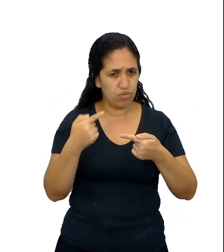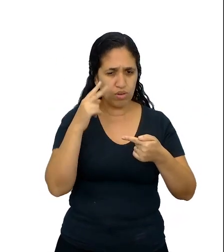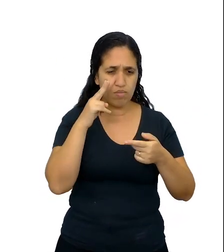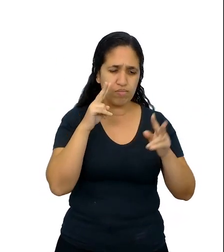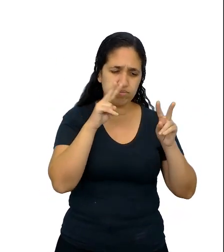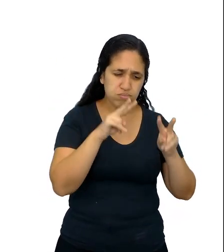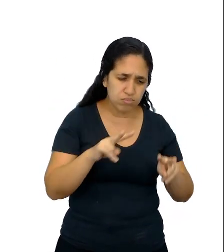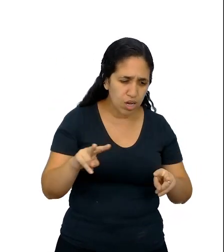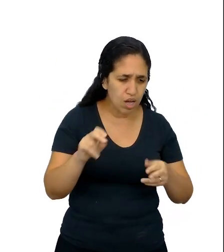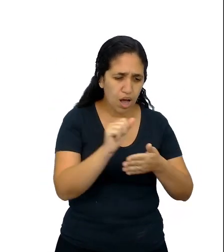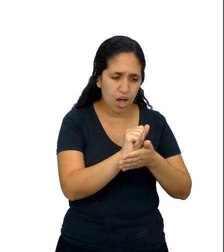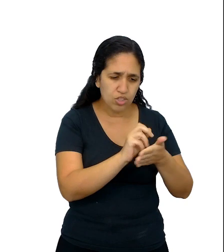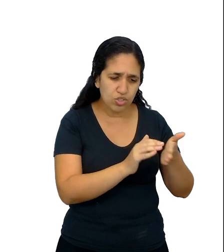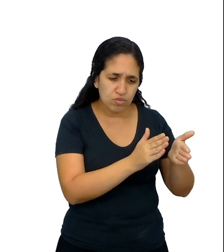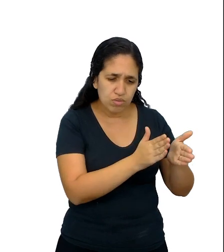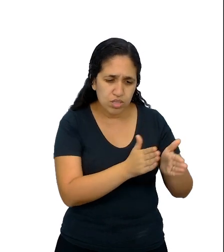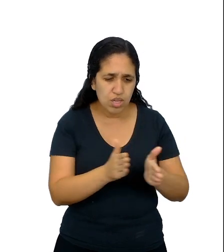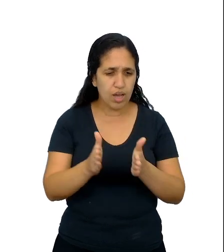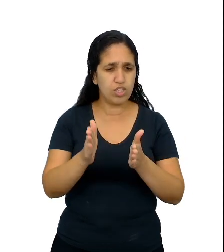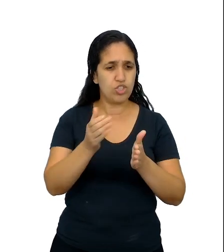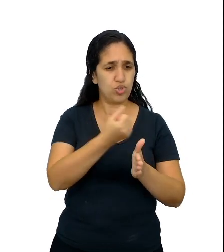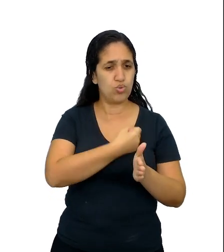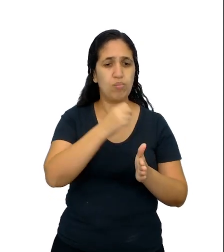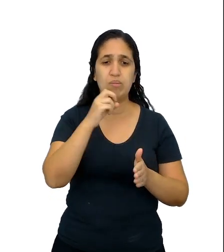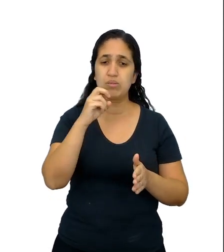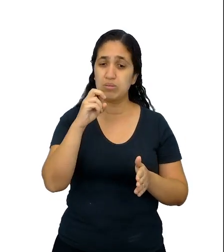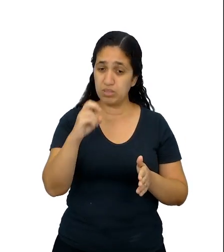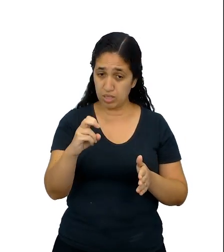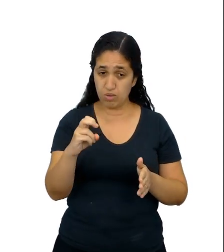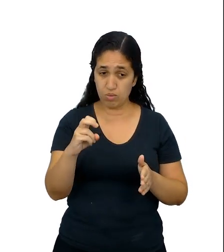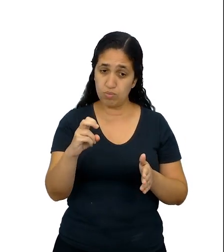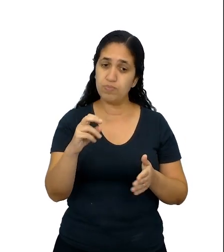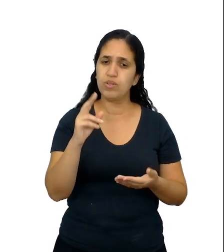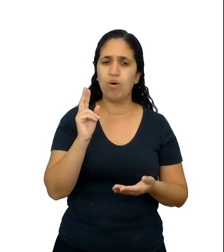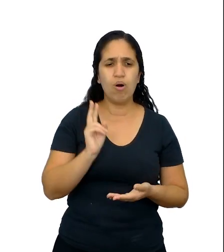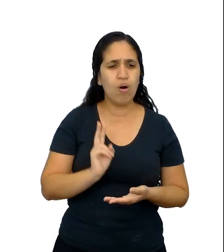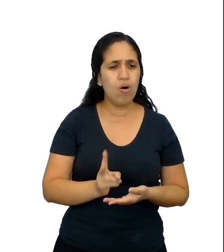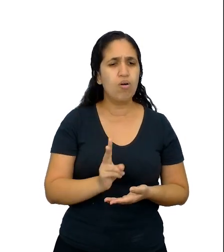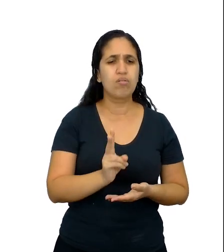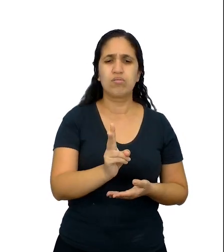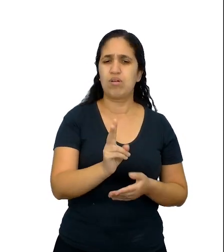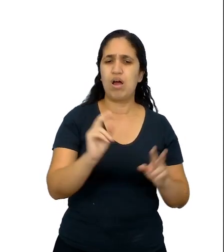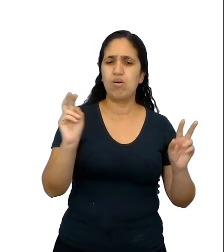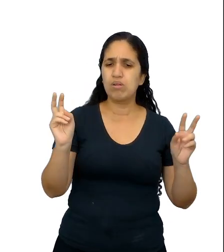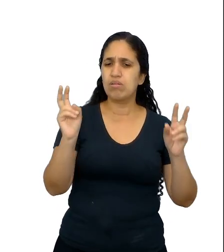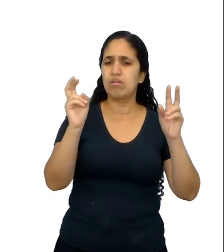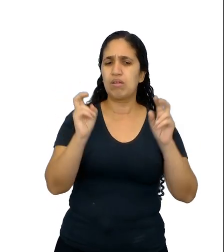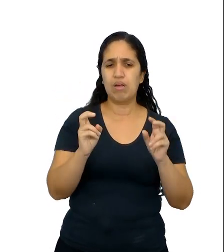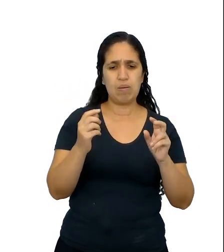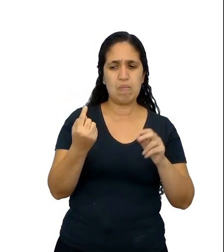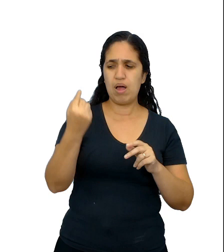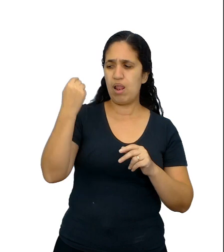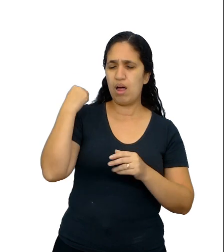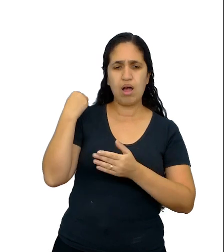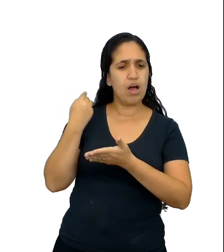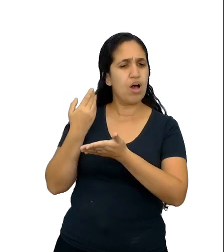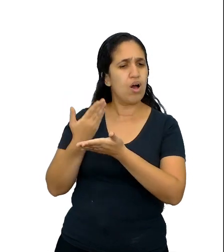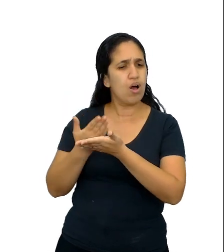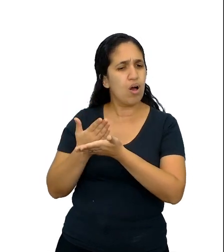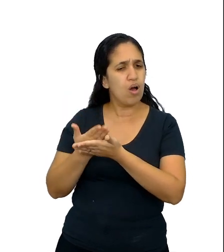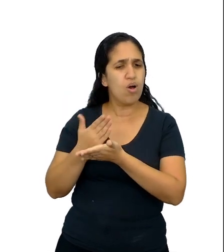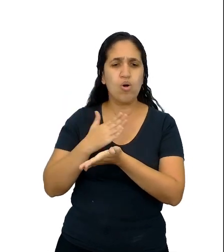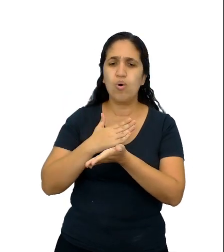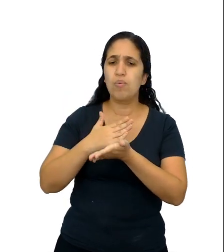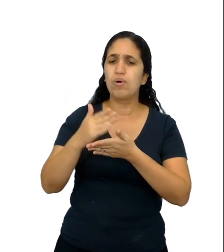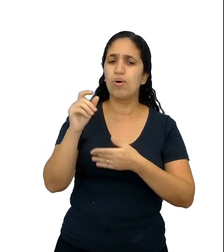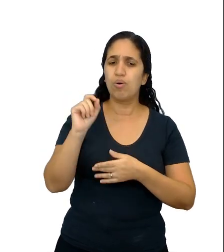de atividade 5 e a gente dar continuidade num tema que nós iniciamos lá, que era falar